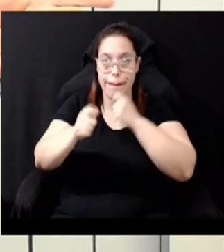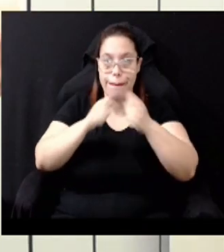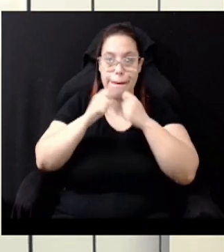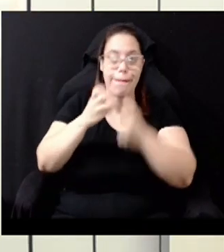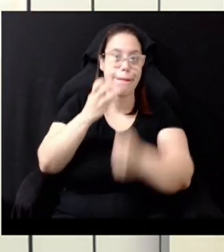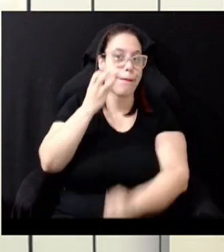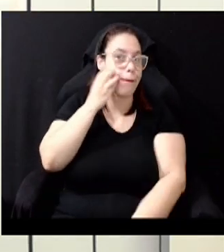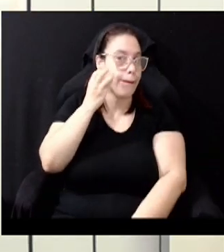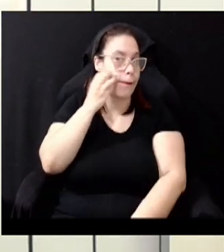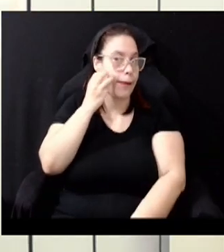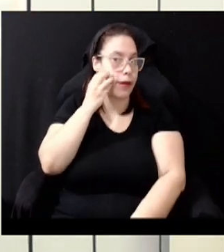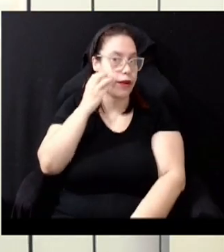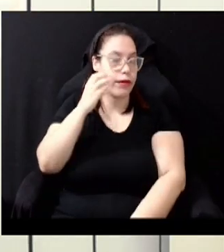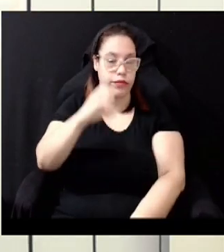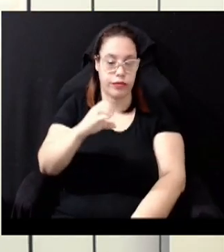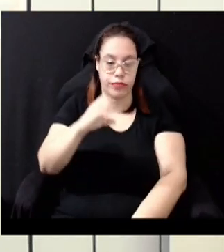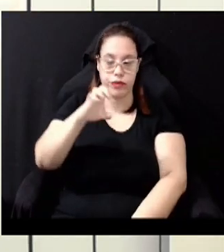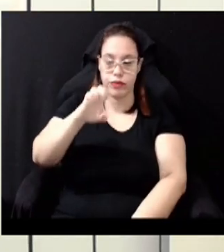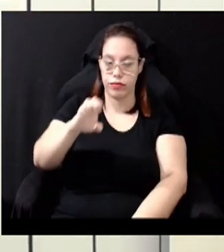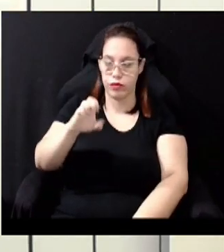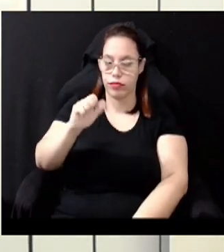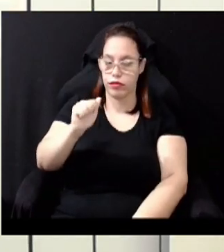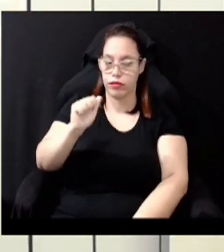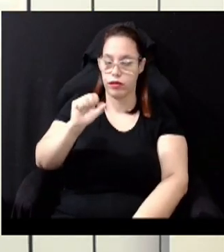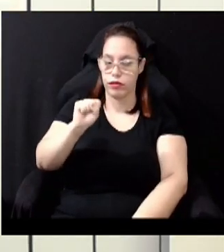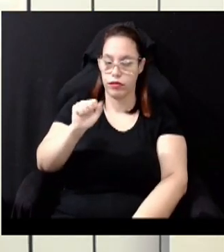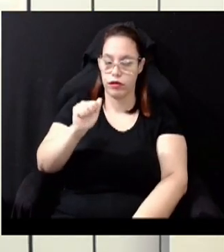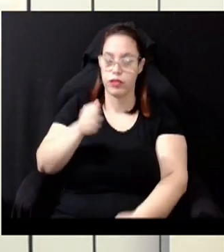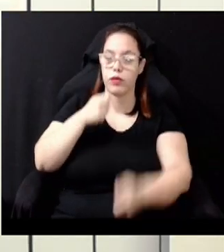a Ceasa e preparou uma reportagem para a gente.